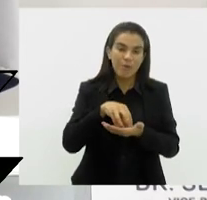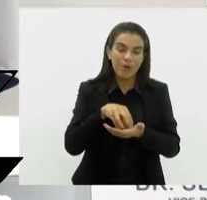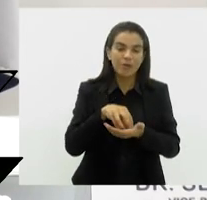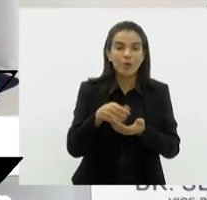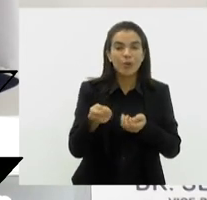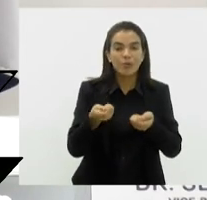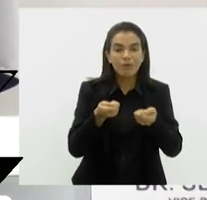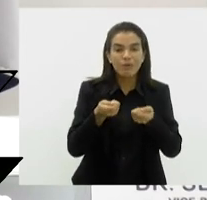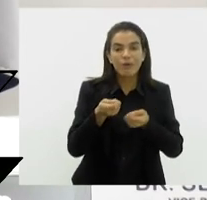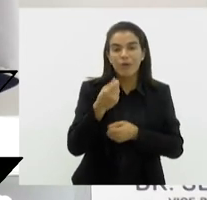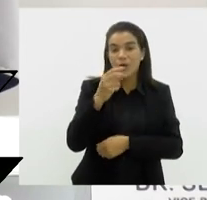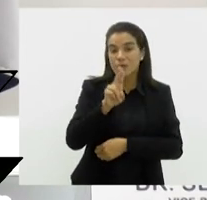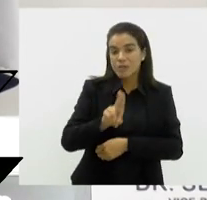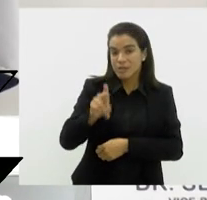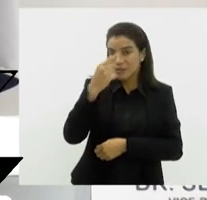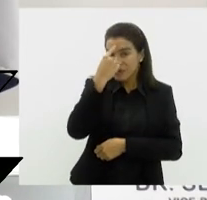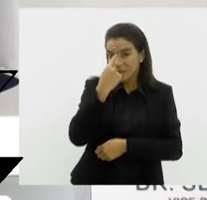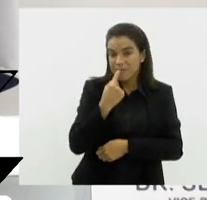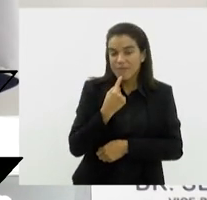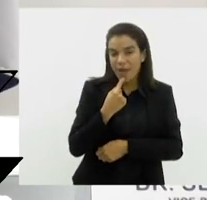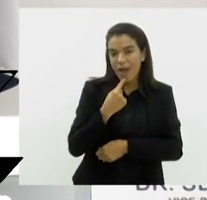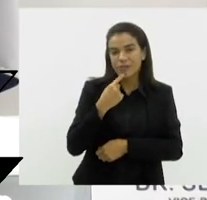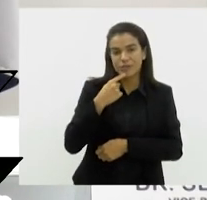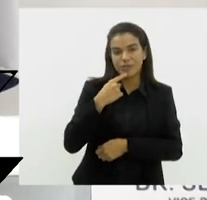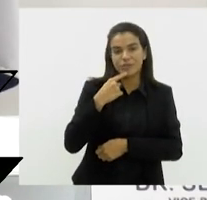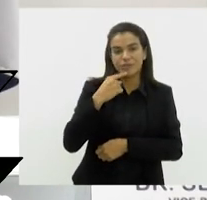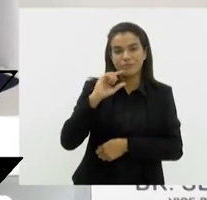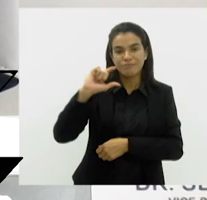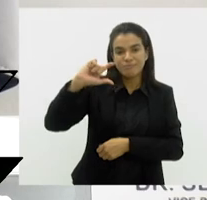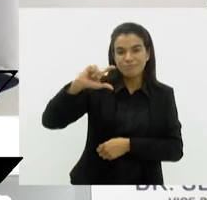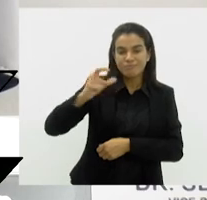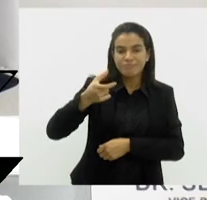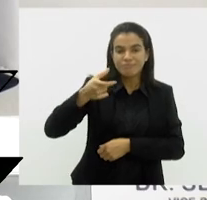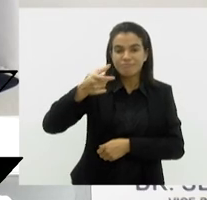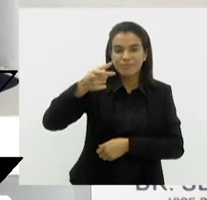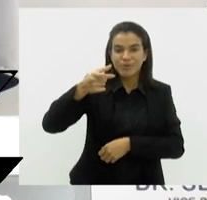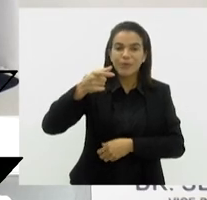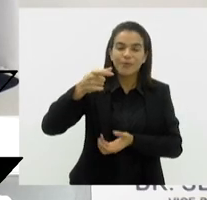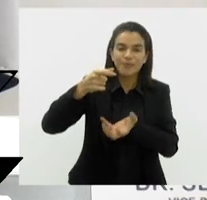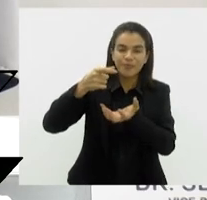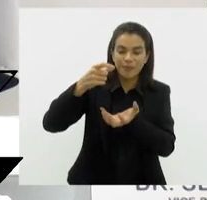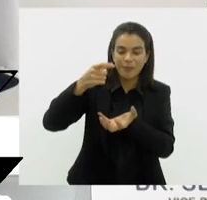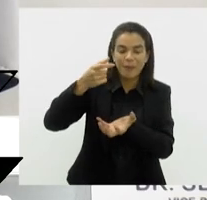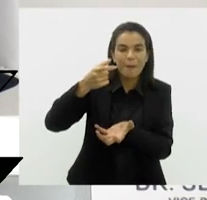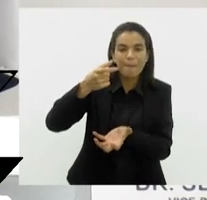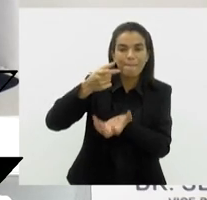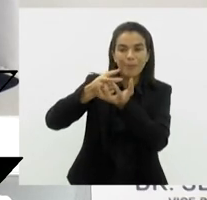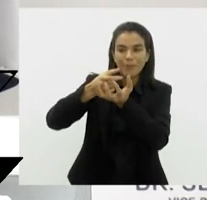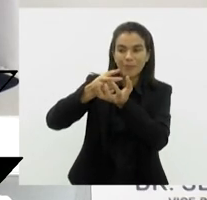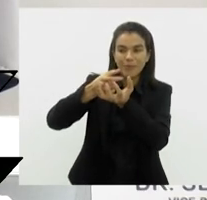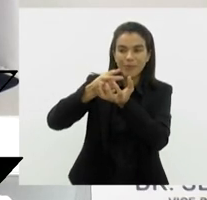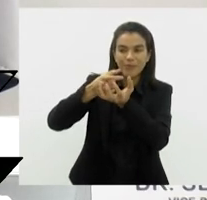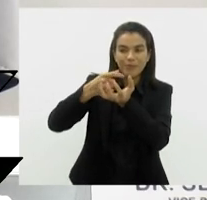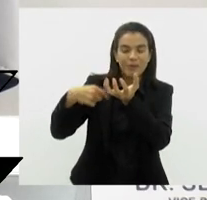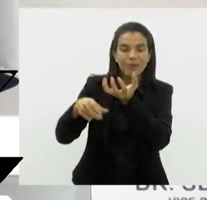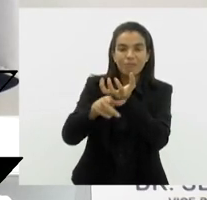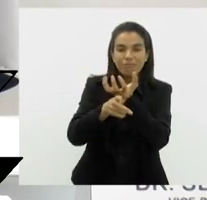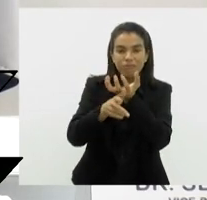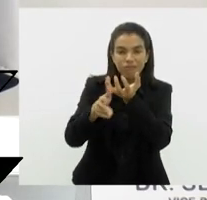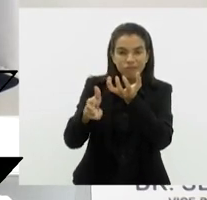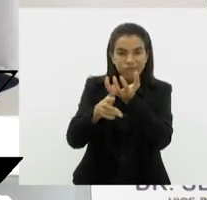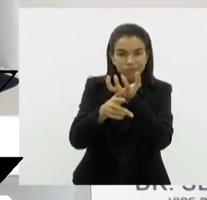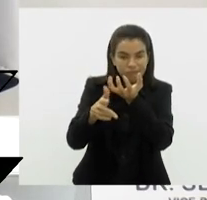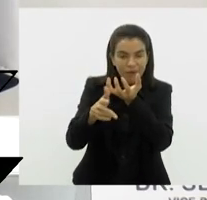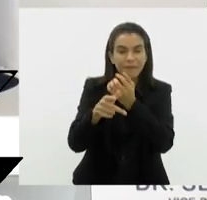imagens oriundas dos ônibus os interestaduais, Então, a utilização por parte do CC